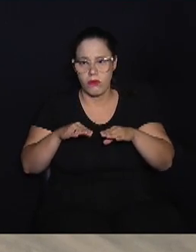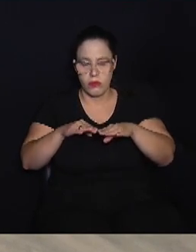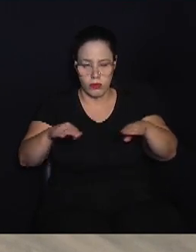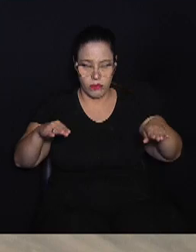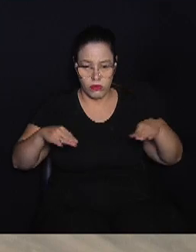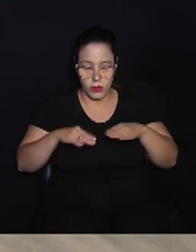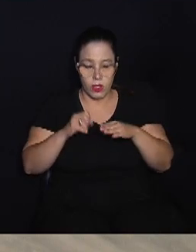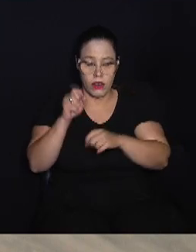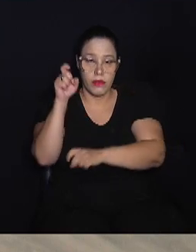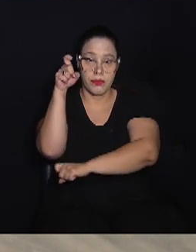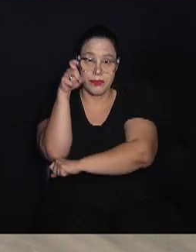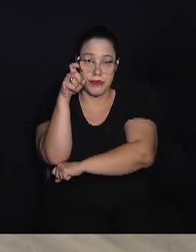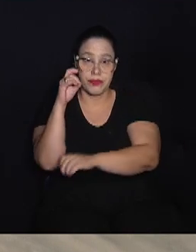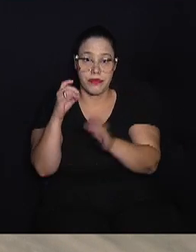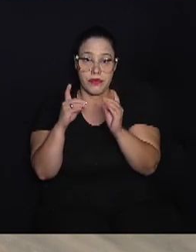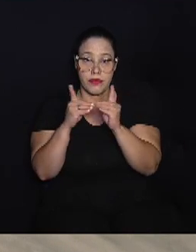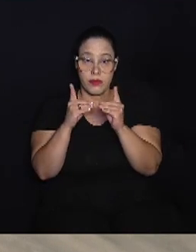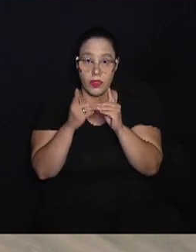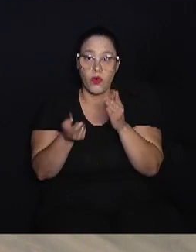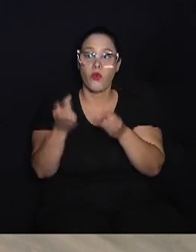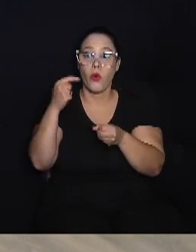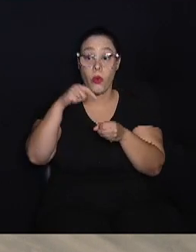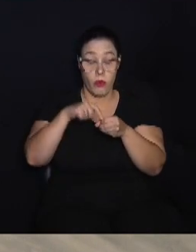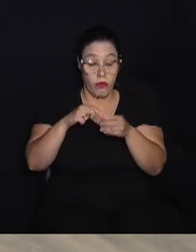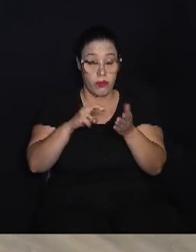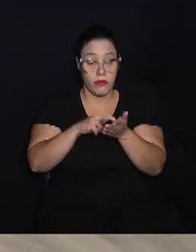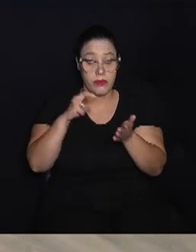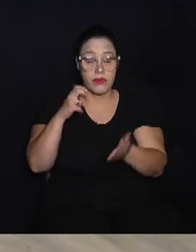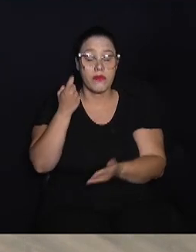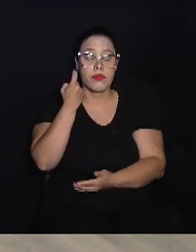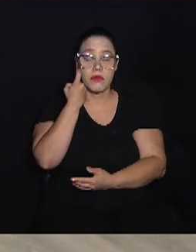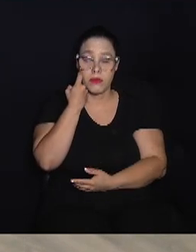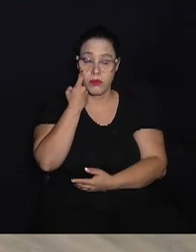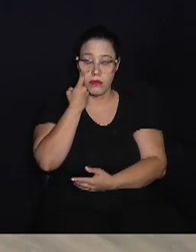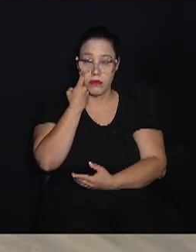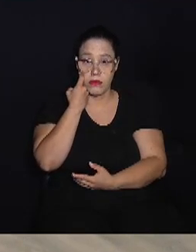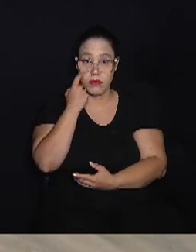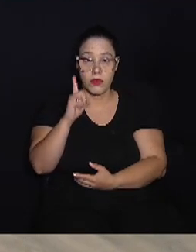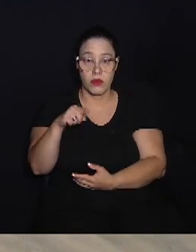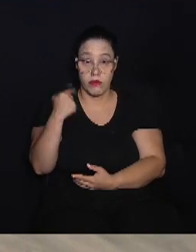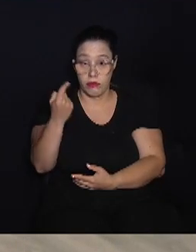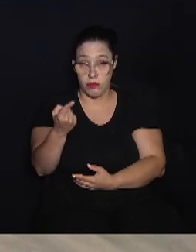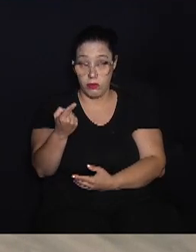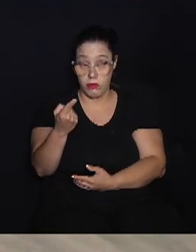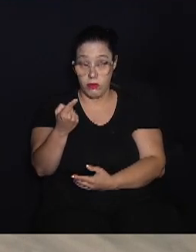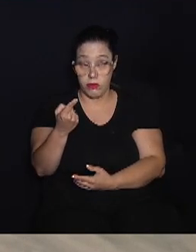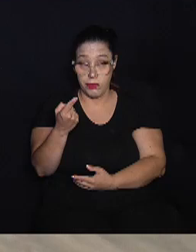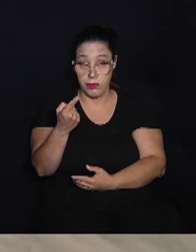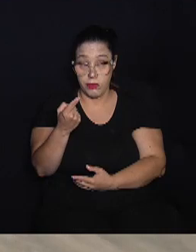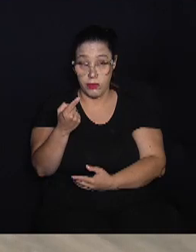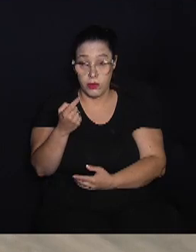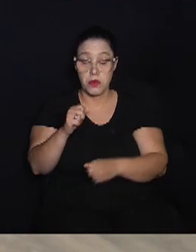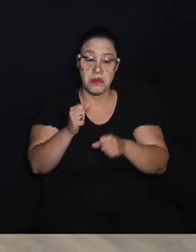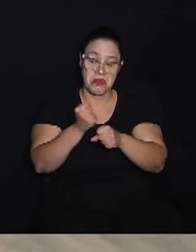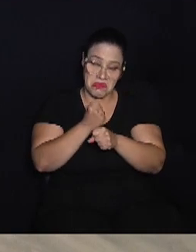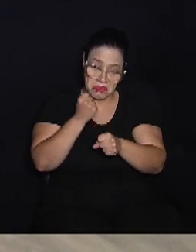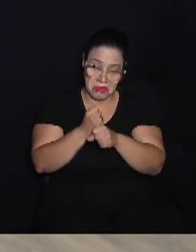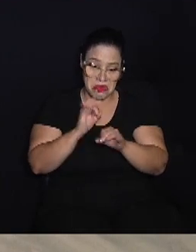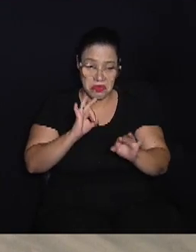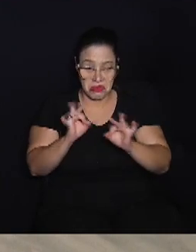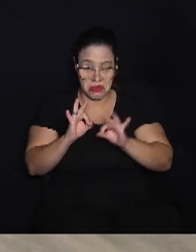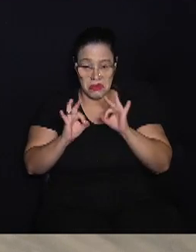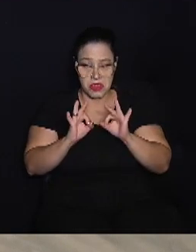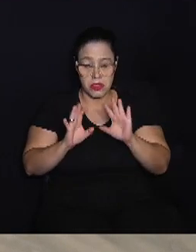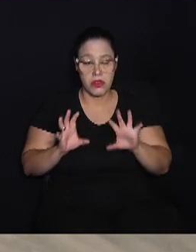lá em Barão Geraldo. O atendimento foi retomado na manhã desta sexta-feira, após a unidade passar por reparos aos